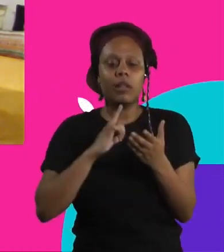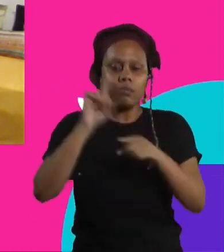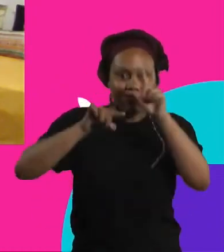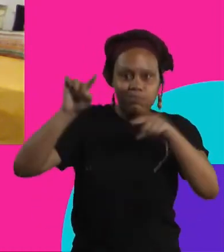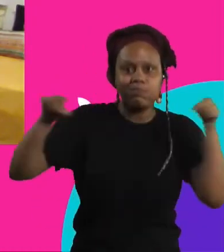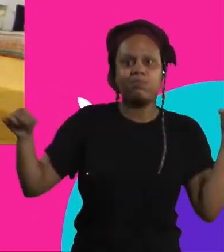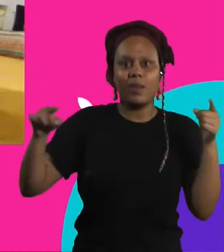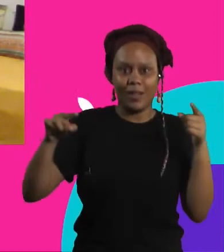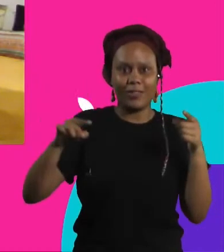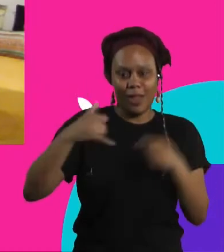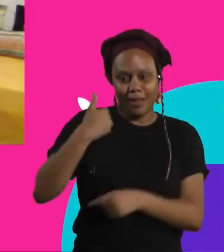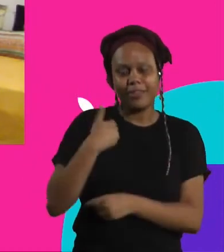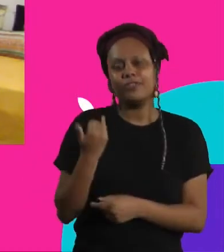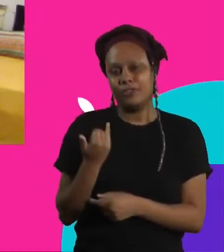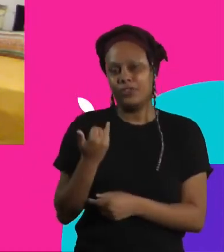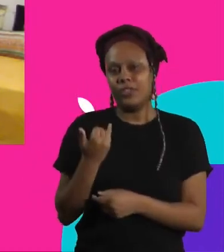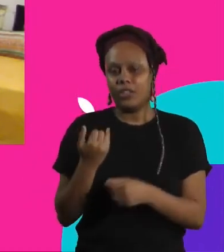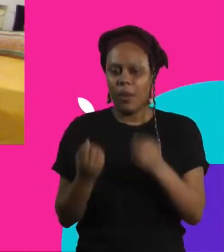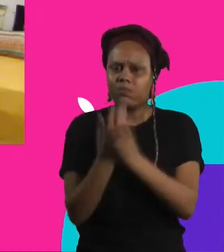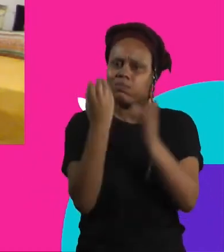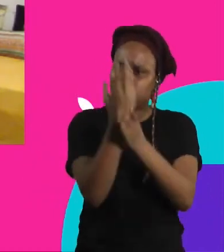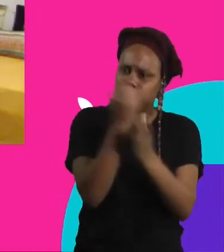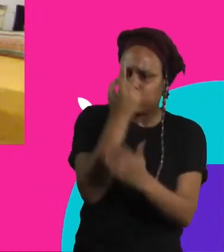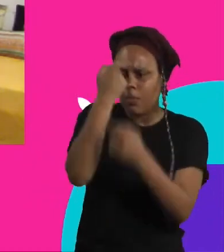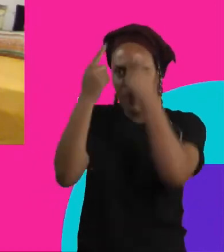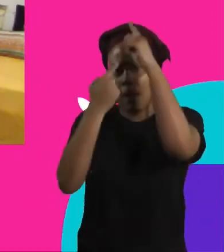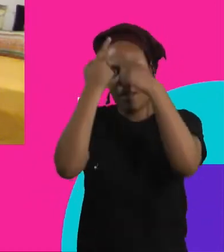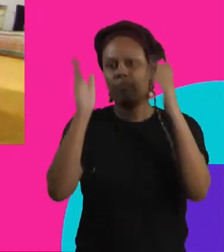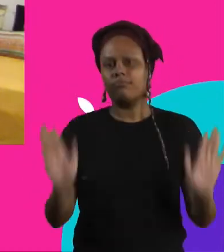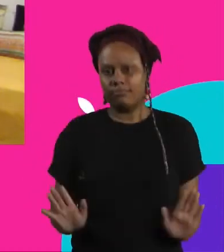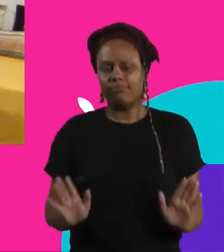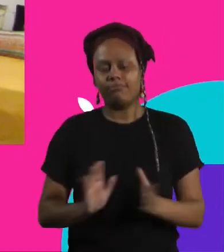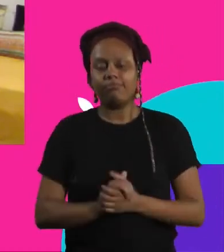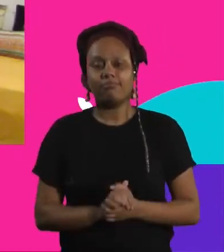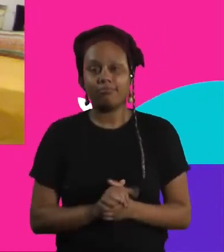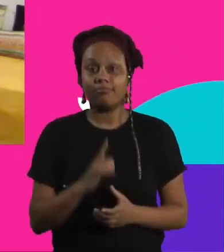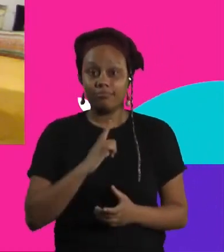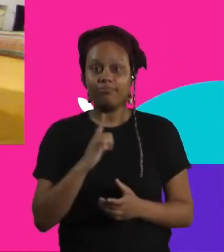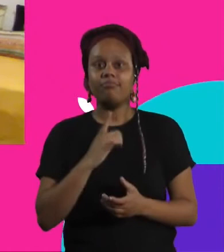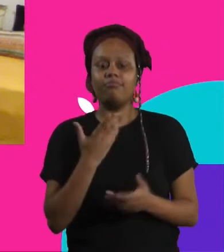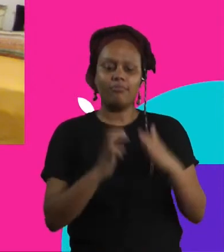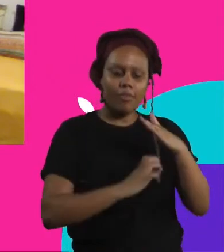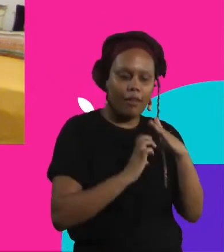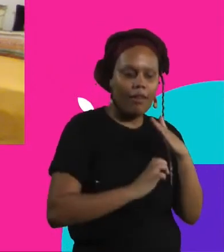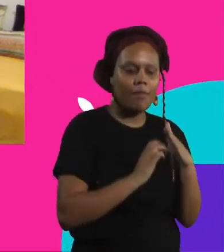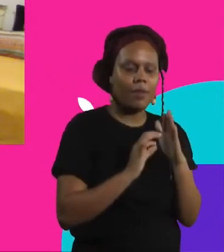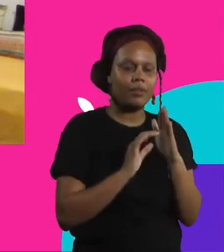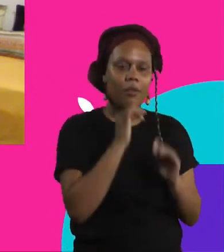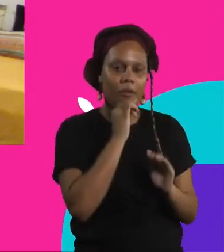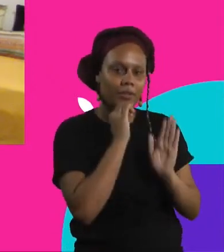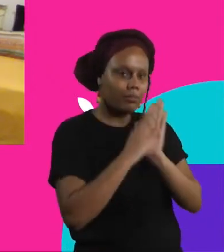mais inovadoras, e por aí vai. Então, tem hoje muitas empresas com ótimos